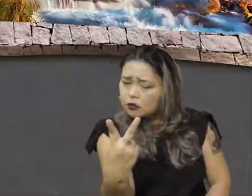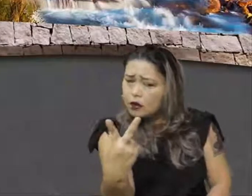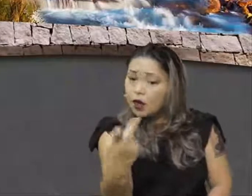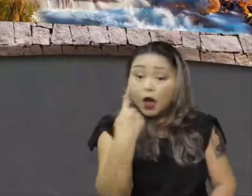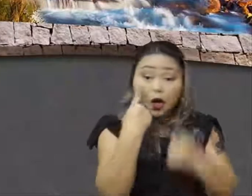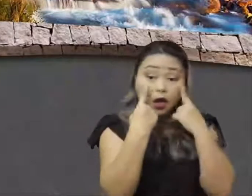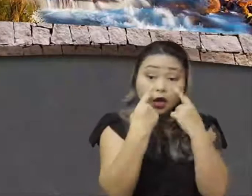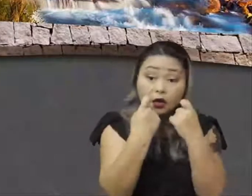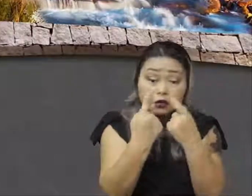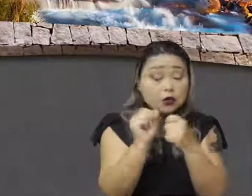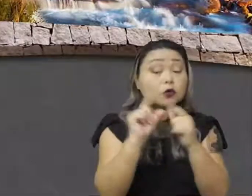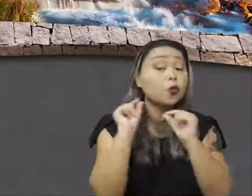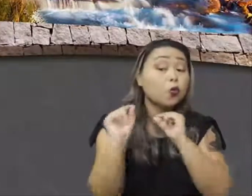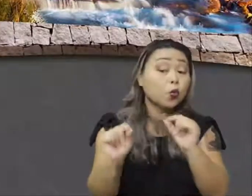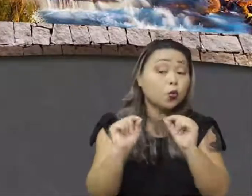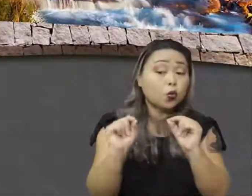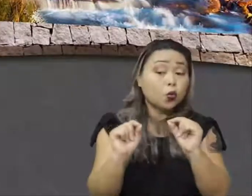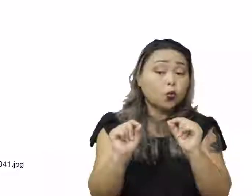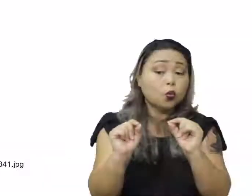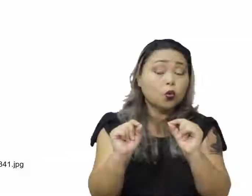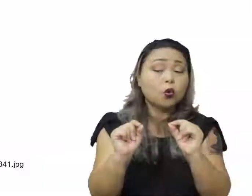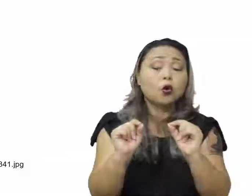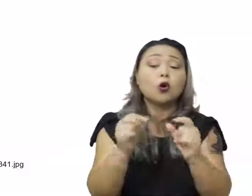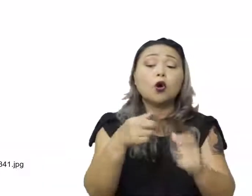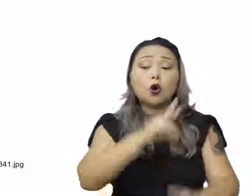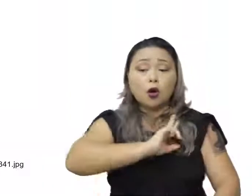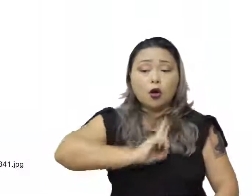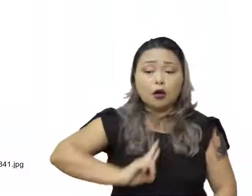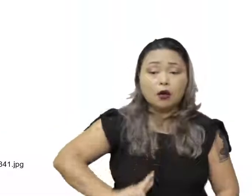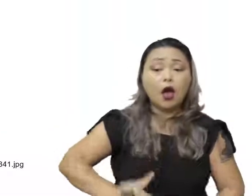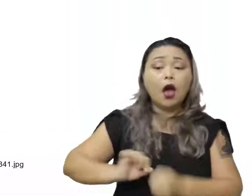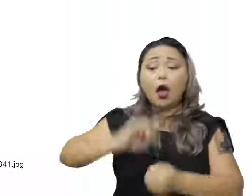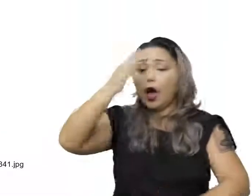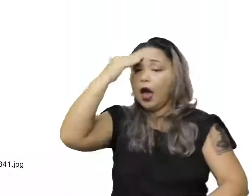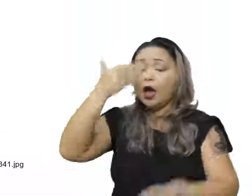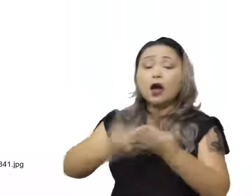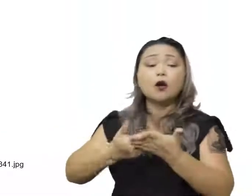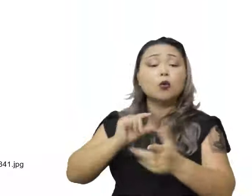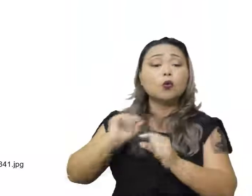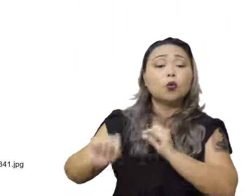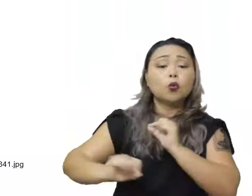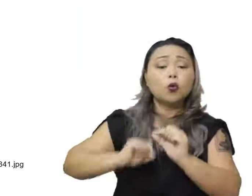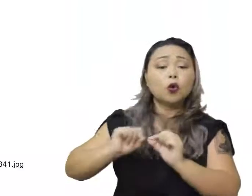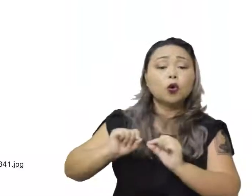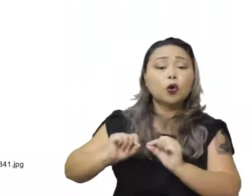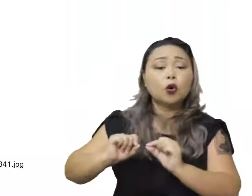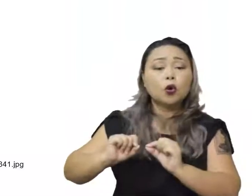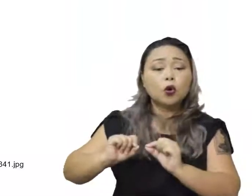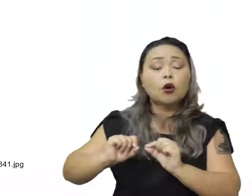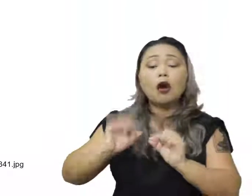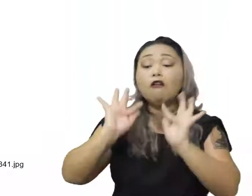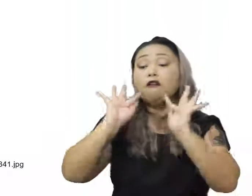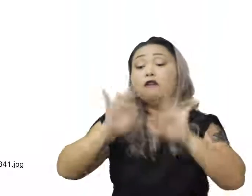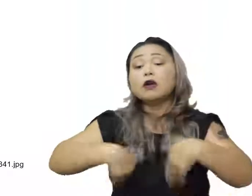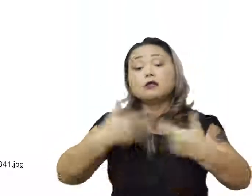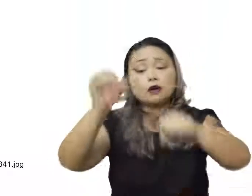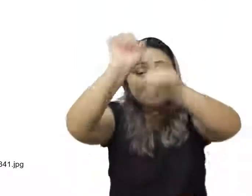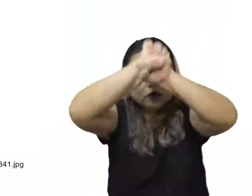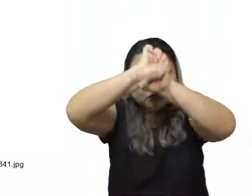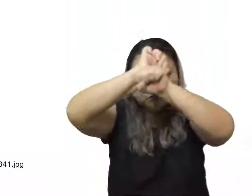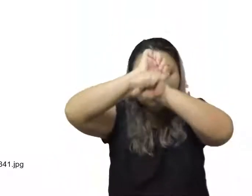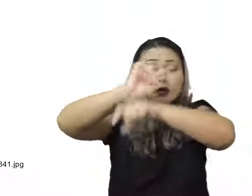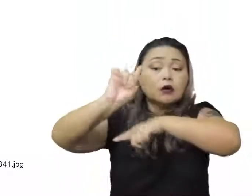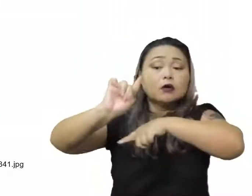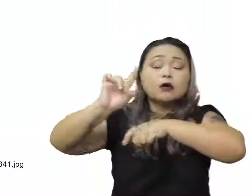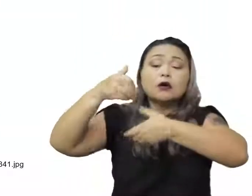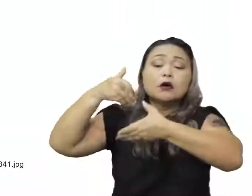Interessante que você está vendo aí que os republicanos defendiam o fim da escravidão. E quem